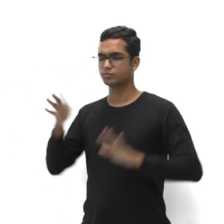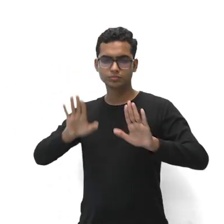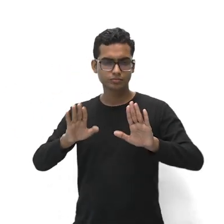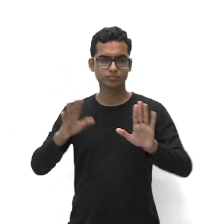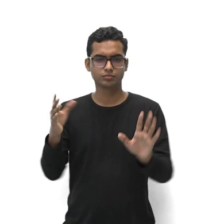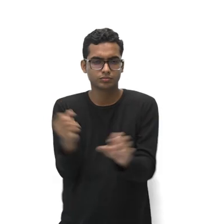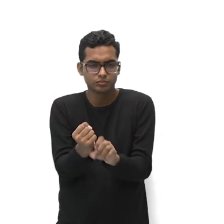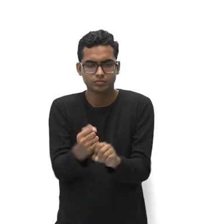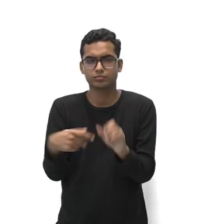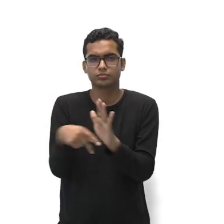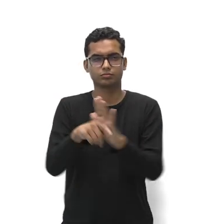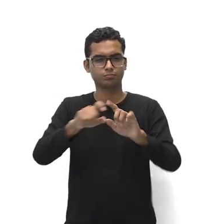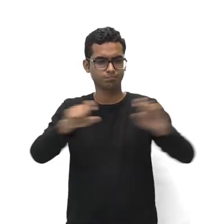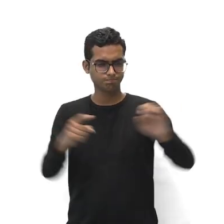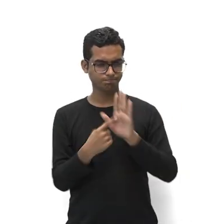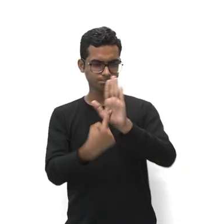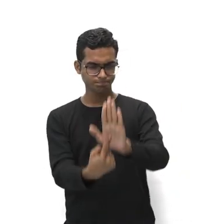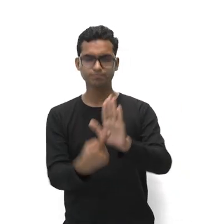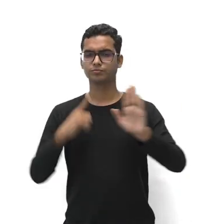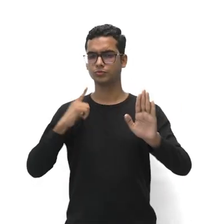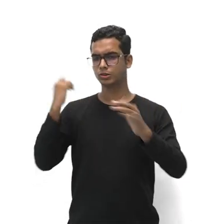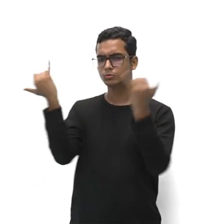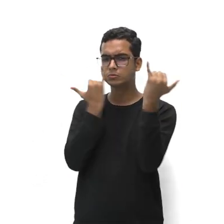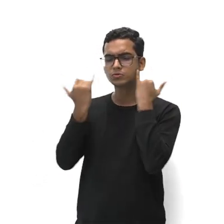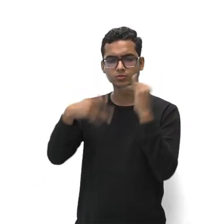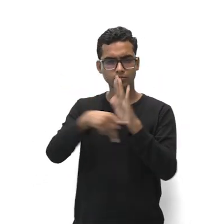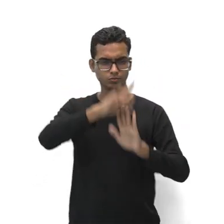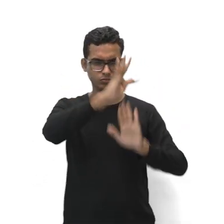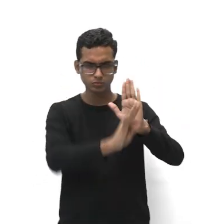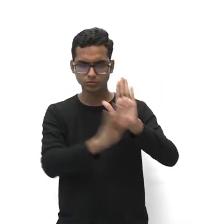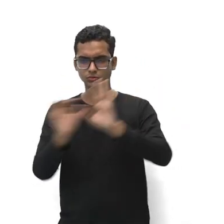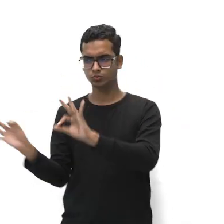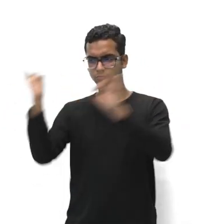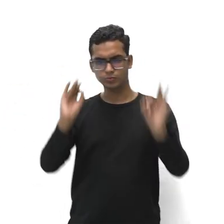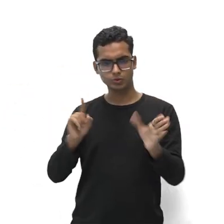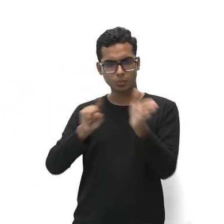Porém, de acordo com a ilustração e com as informações